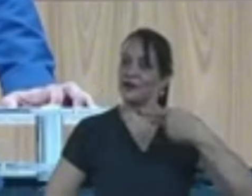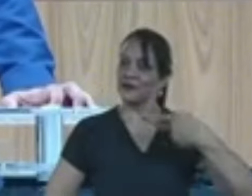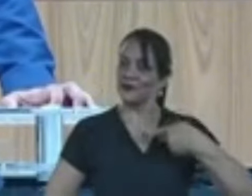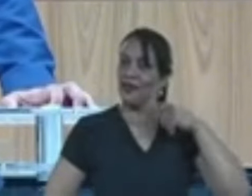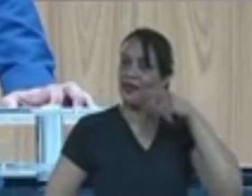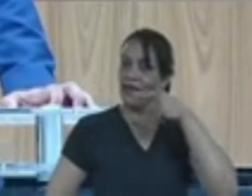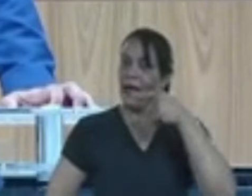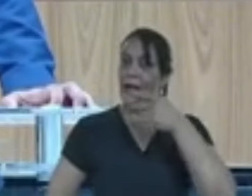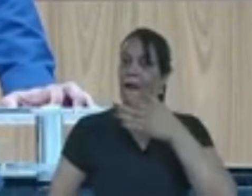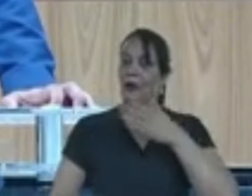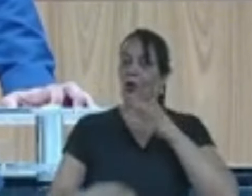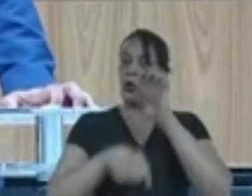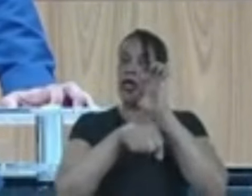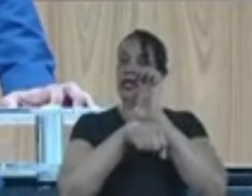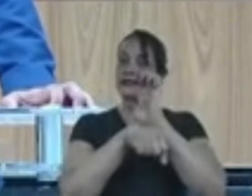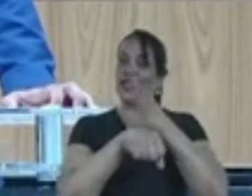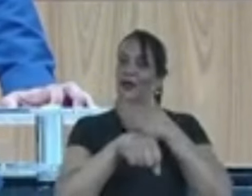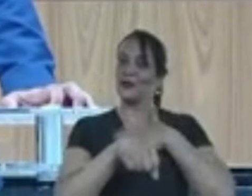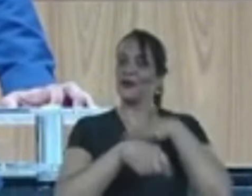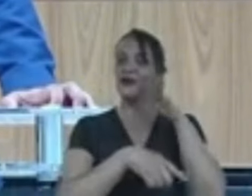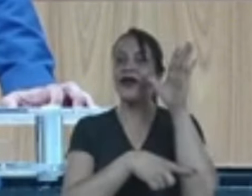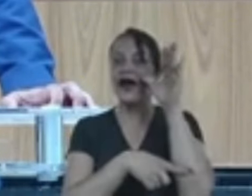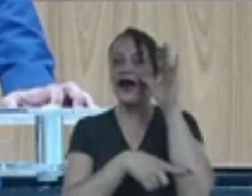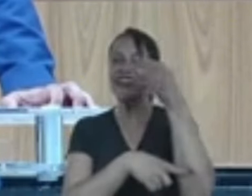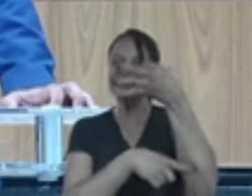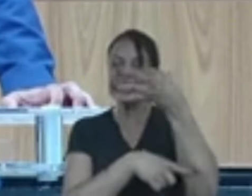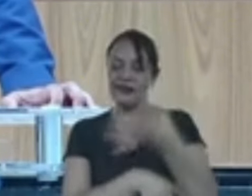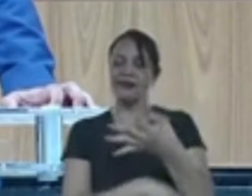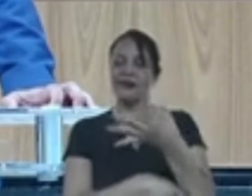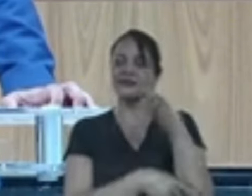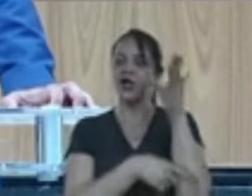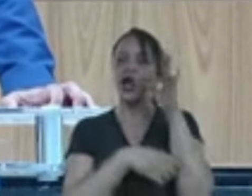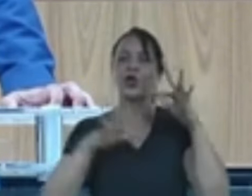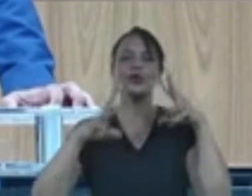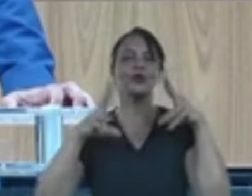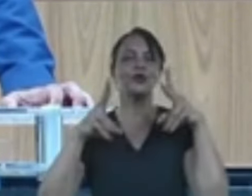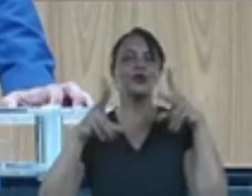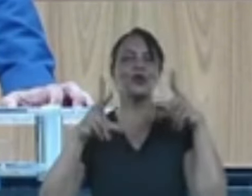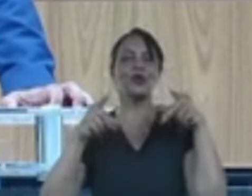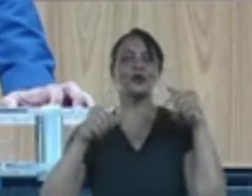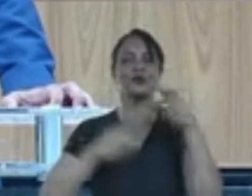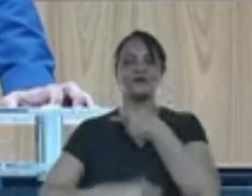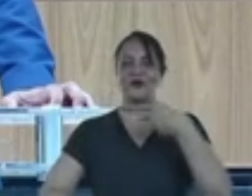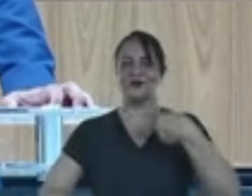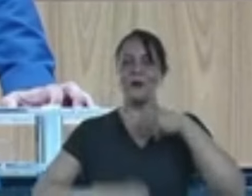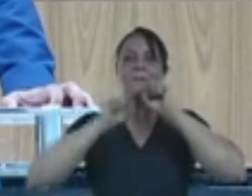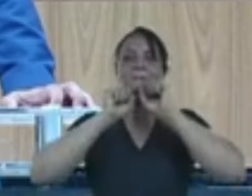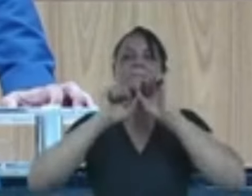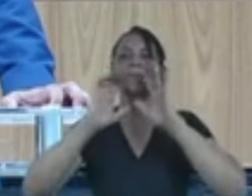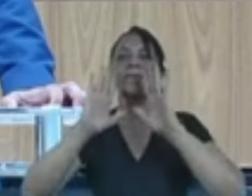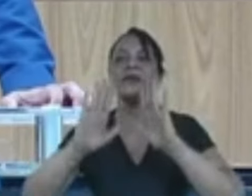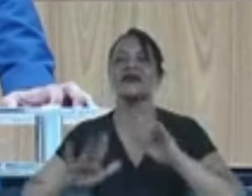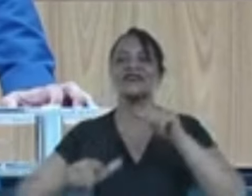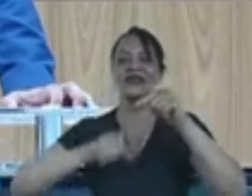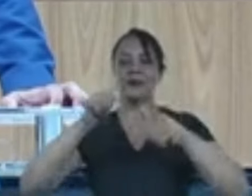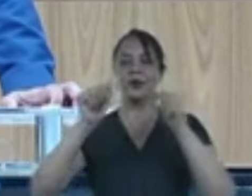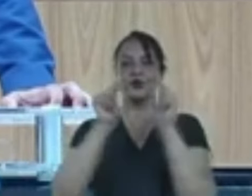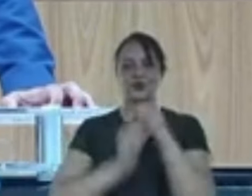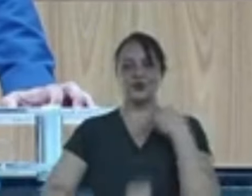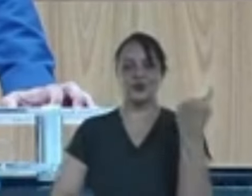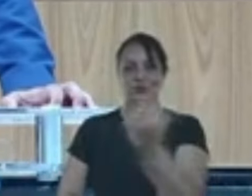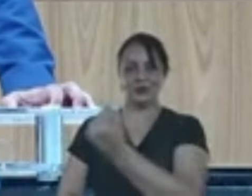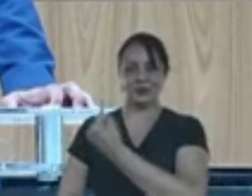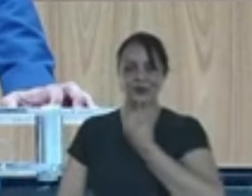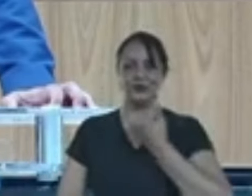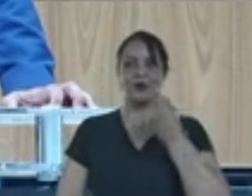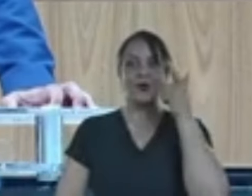do meu estado do Maranhão, que estão assistindo com certeza. Todos eles são uma bênção, eles trabalham junto com a gente para fazer da